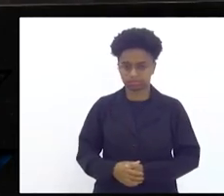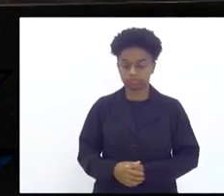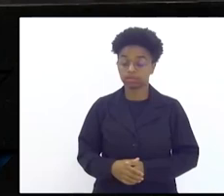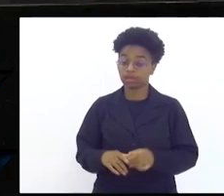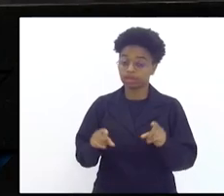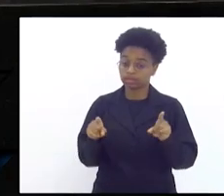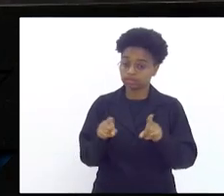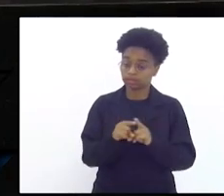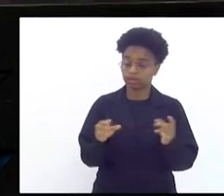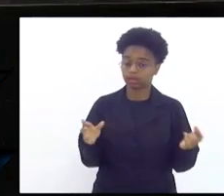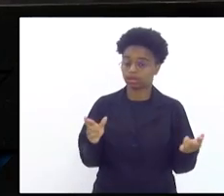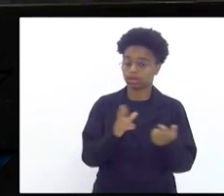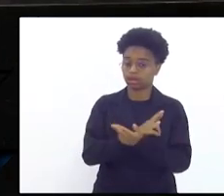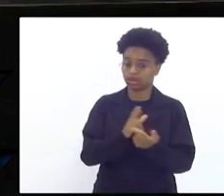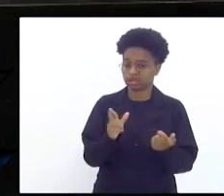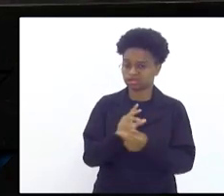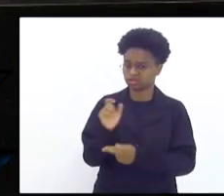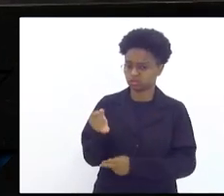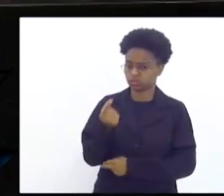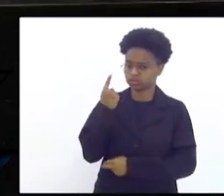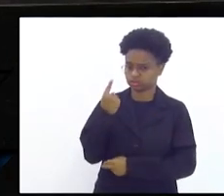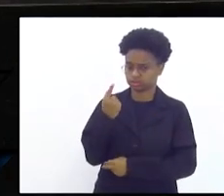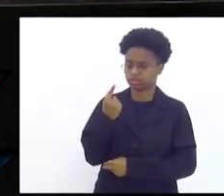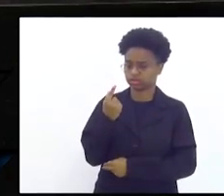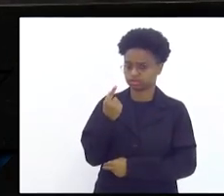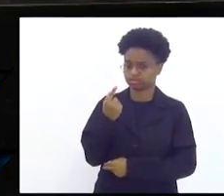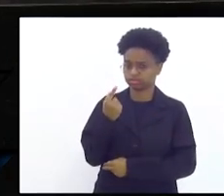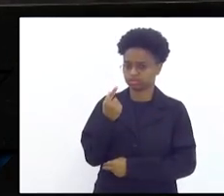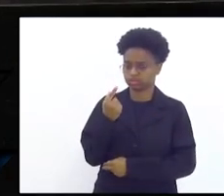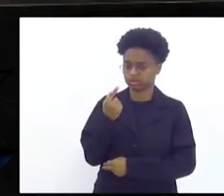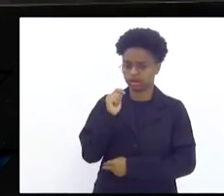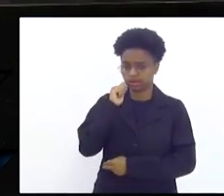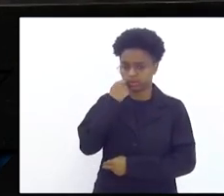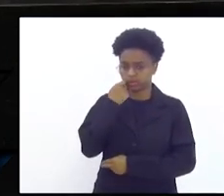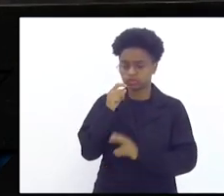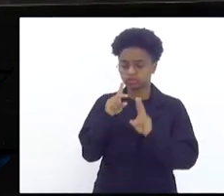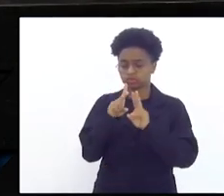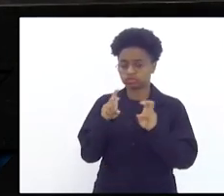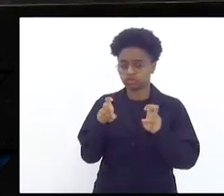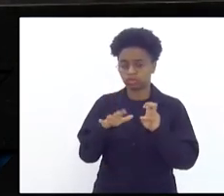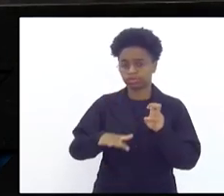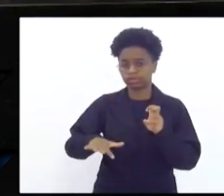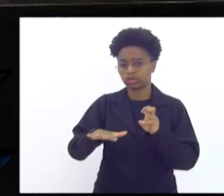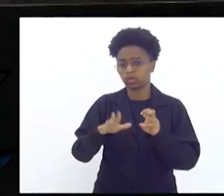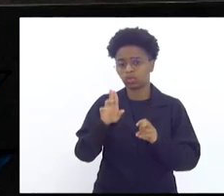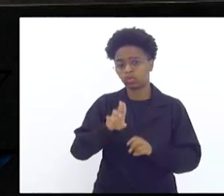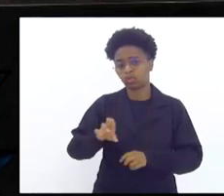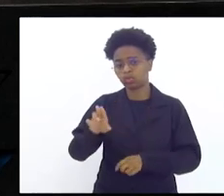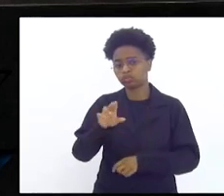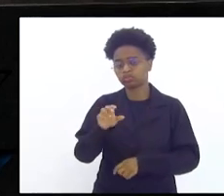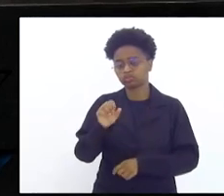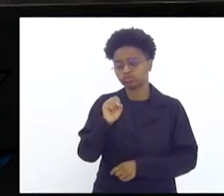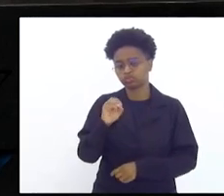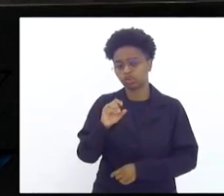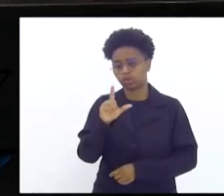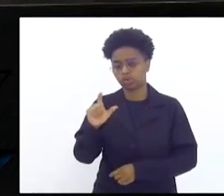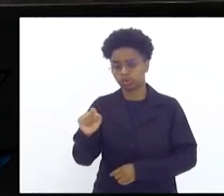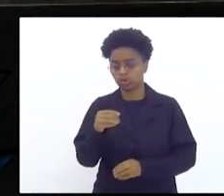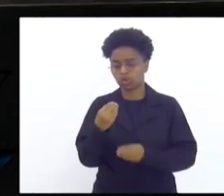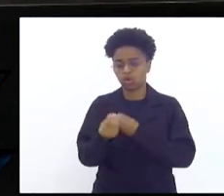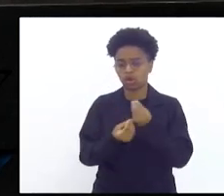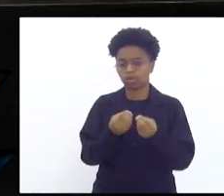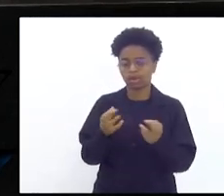uma relação muito estranha do Eduardo paz em relação ao solo ao uso do solo a relação que ele estabelece